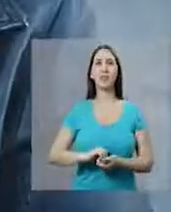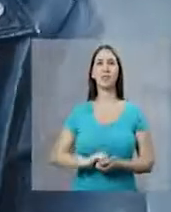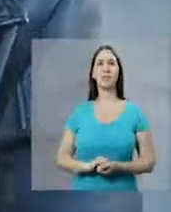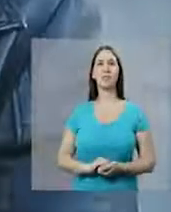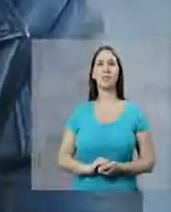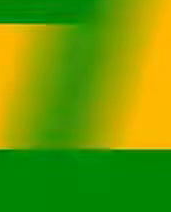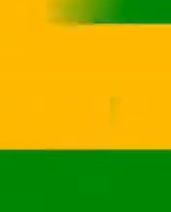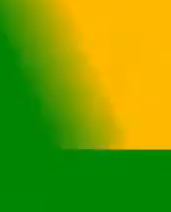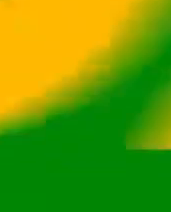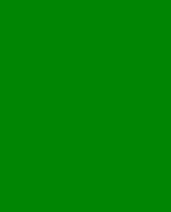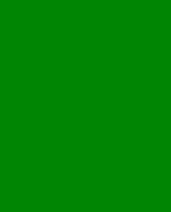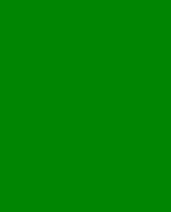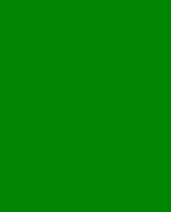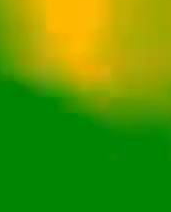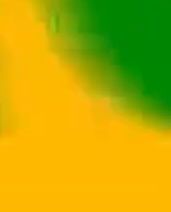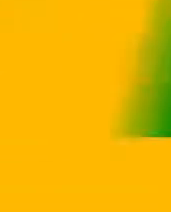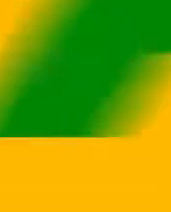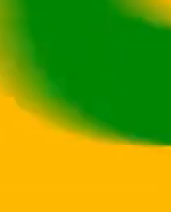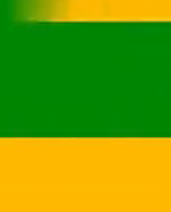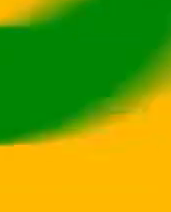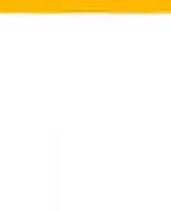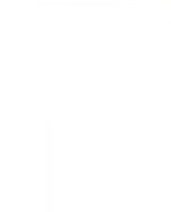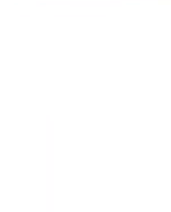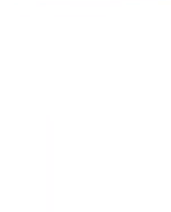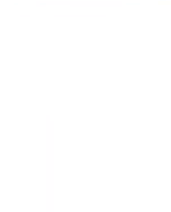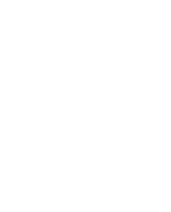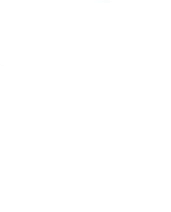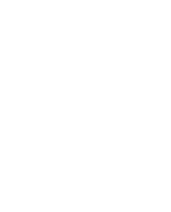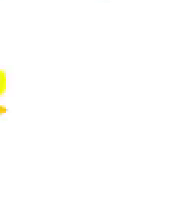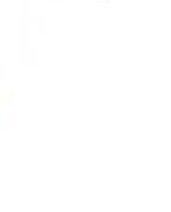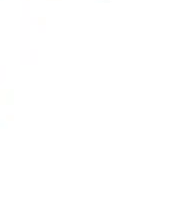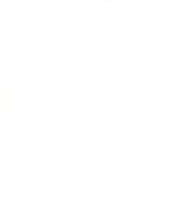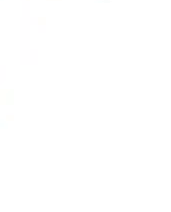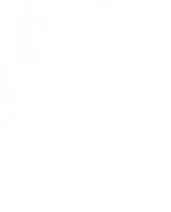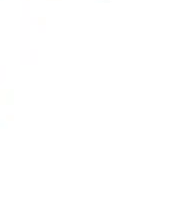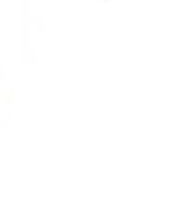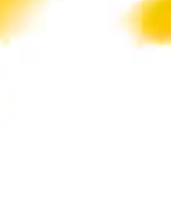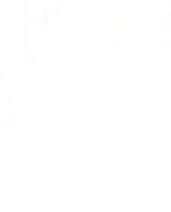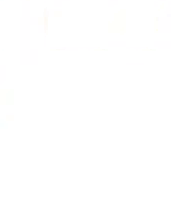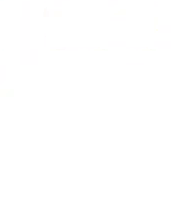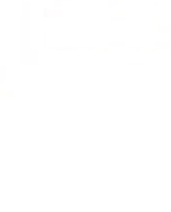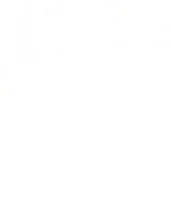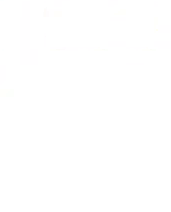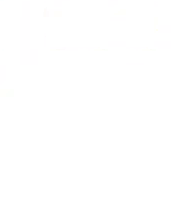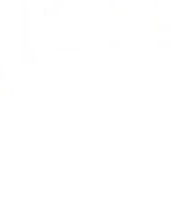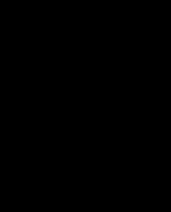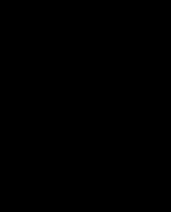Acelera com o João Dória. Defenda São Paulo. Vote João Dória 45.